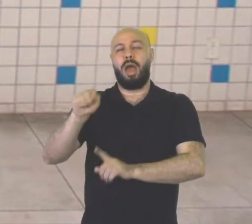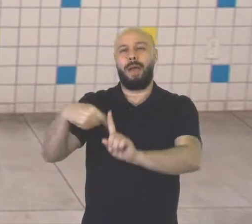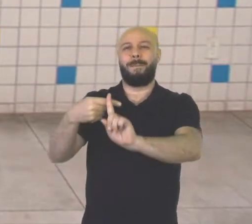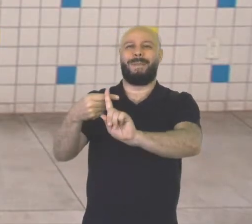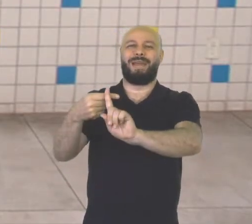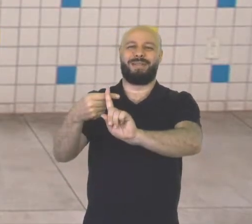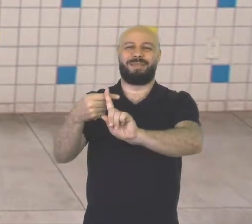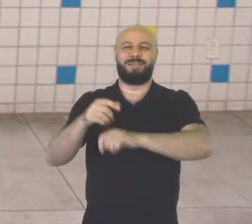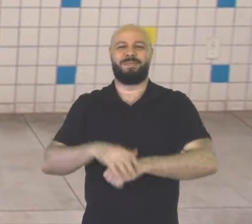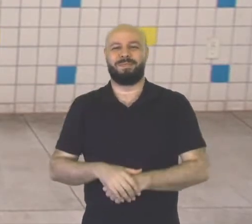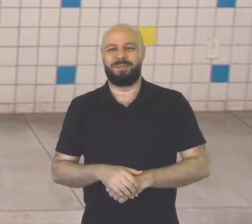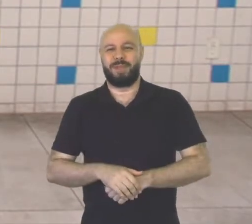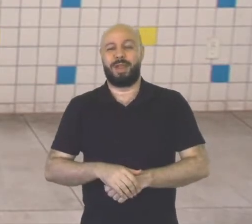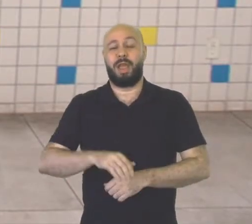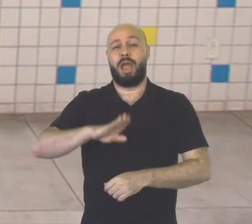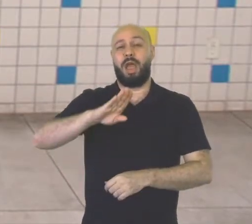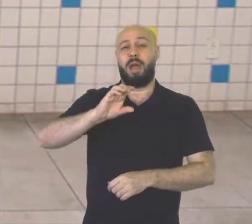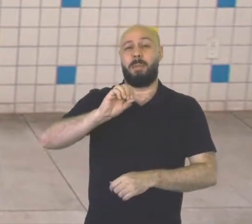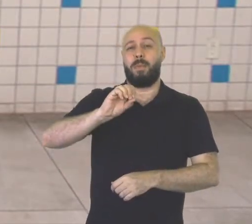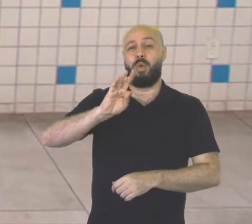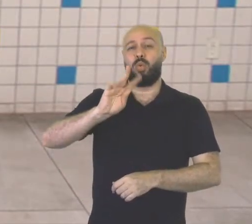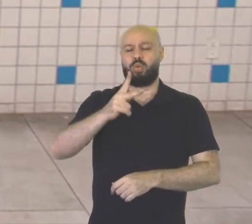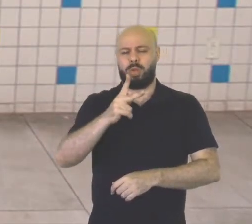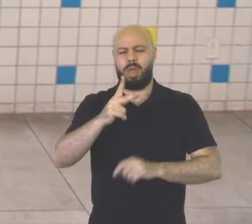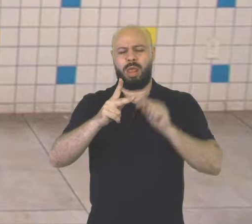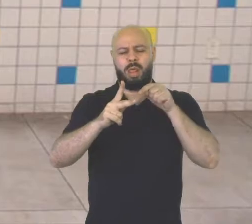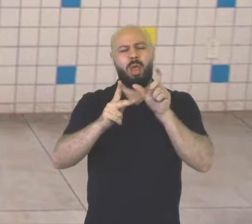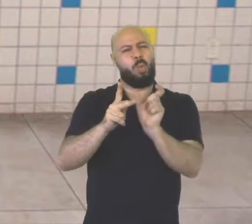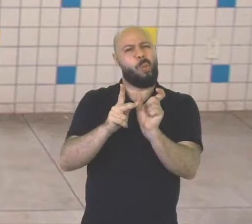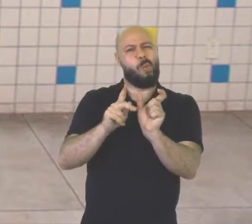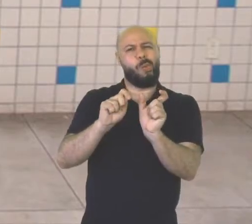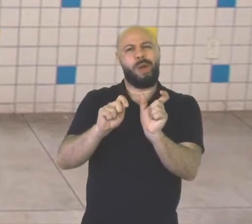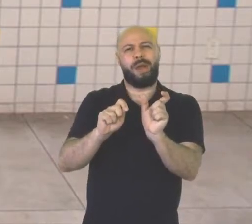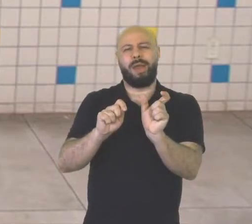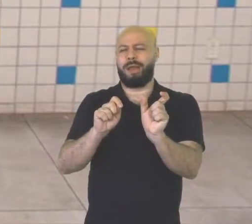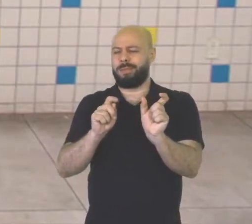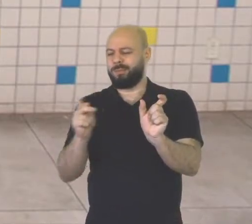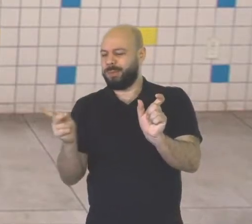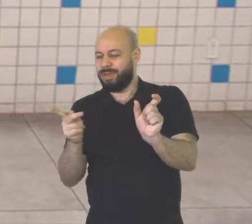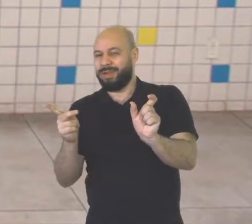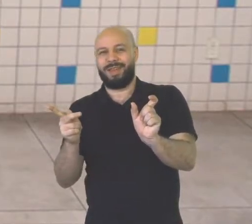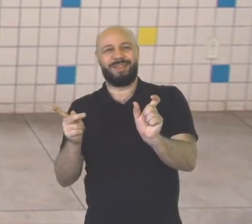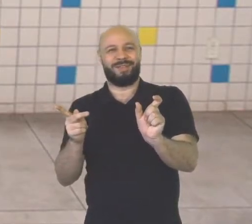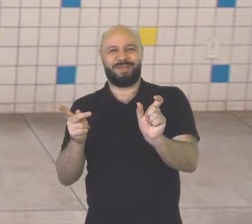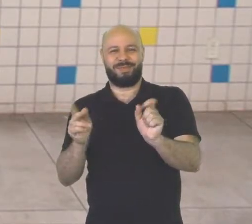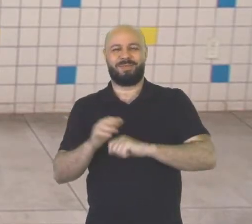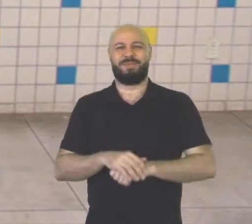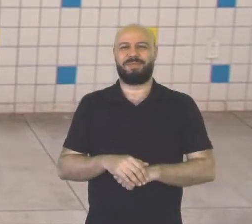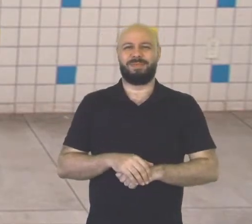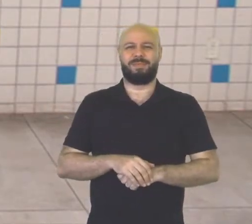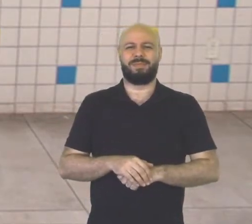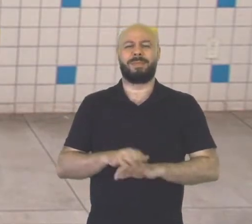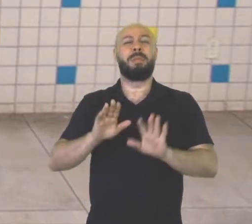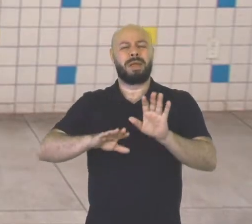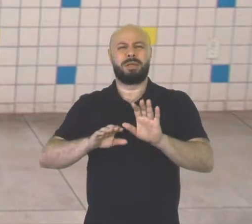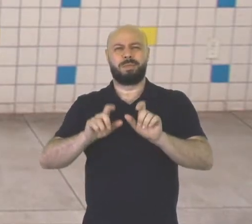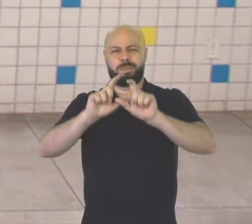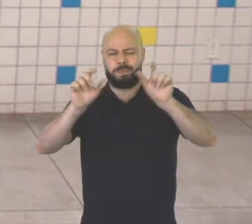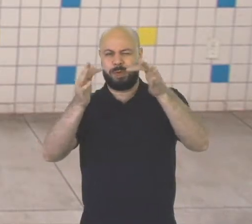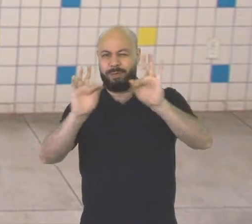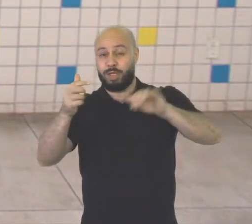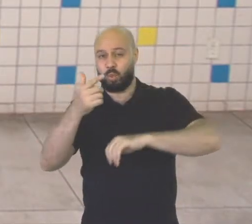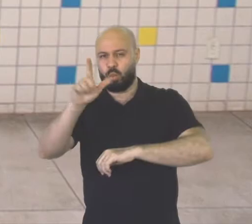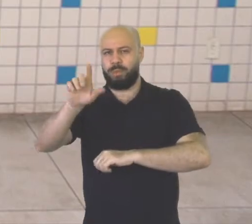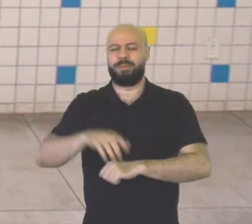gente quer contrastar uma ideia, nós usamos aí elementos que expressam contraste, né? A